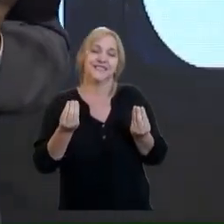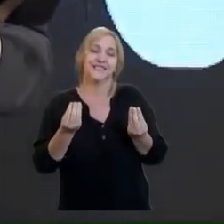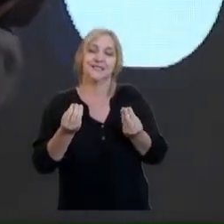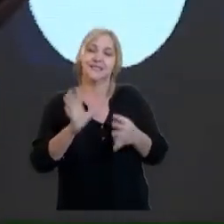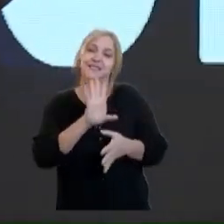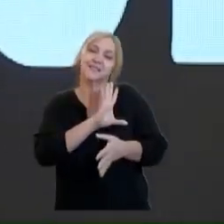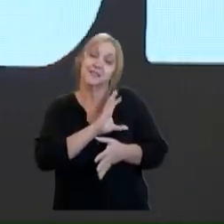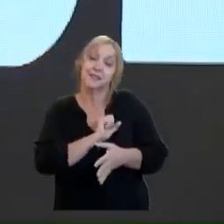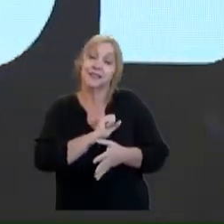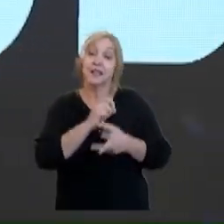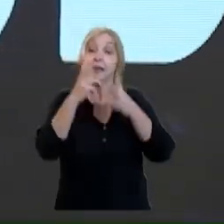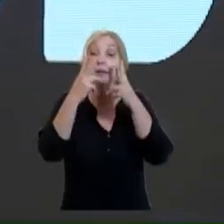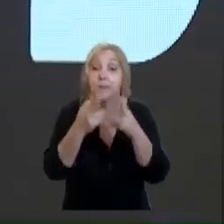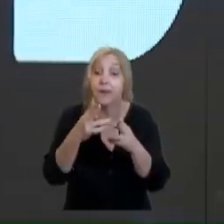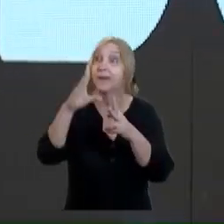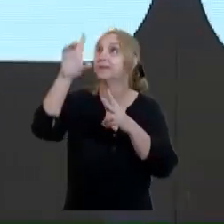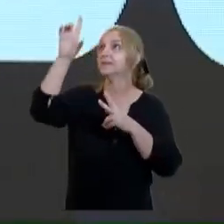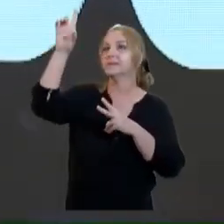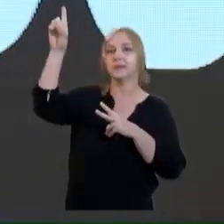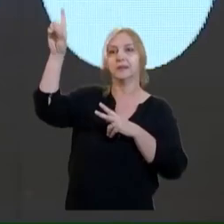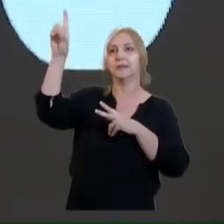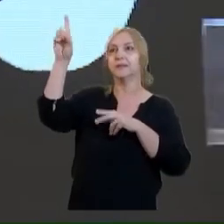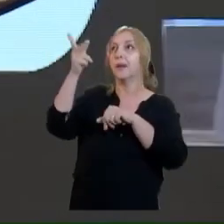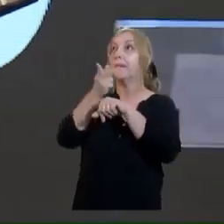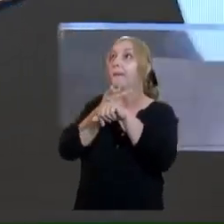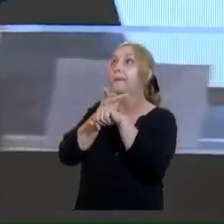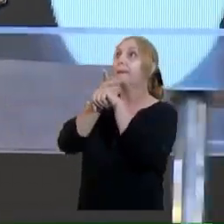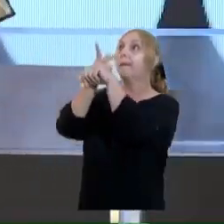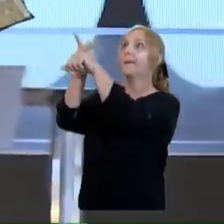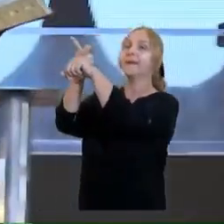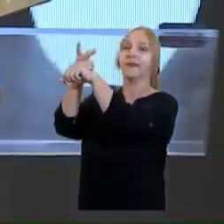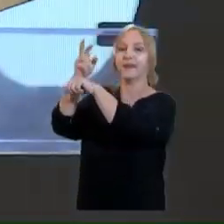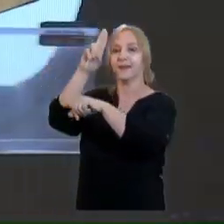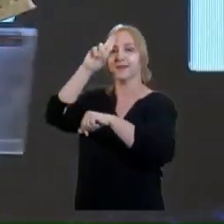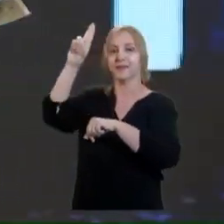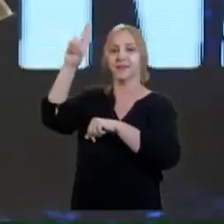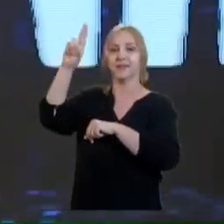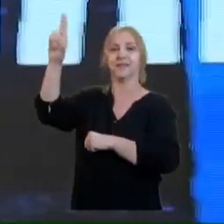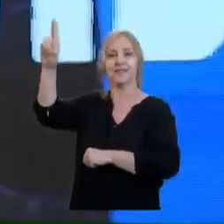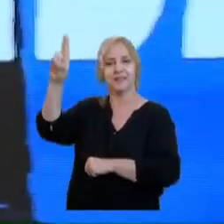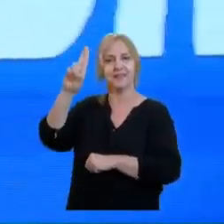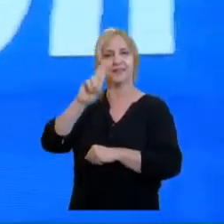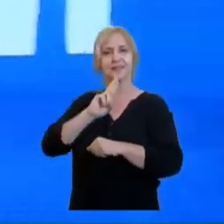Deus é assim também. Busquei o Senhor e Ele me